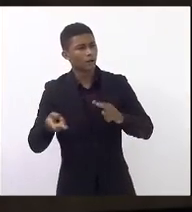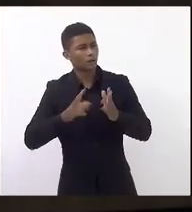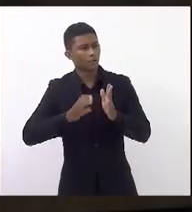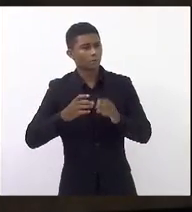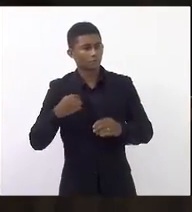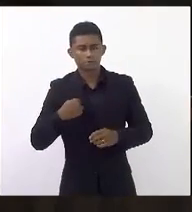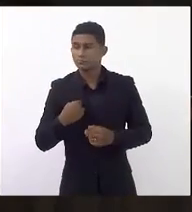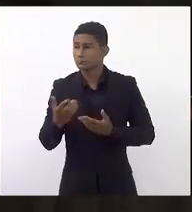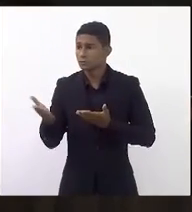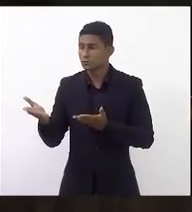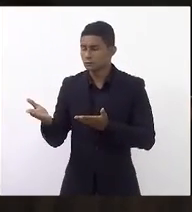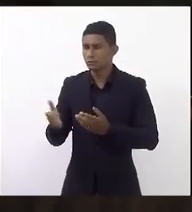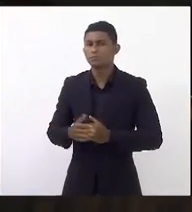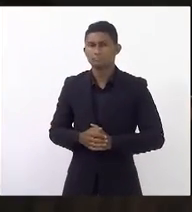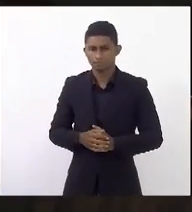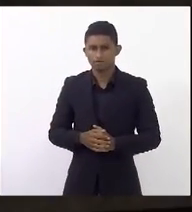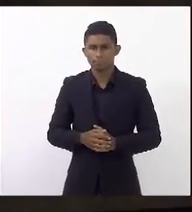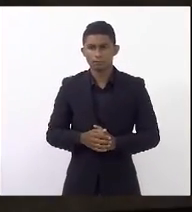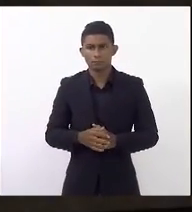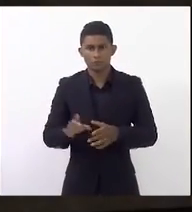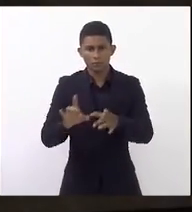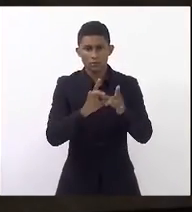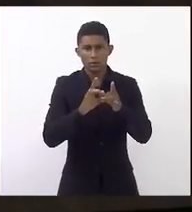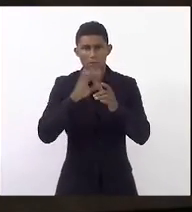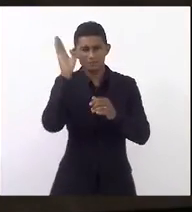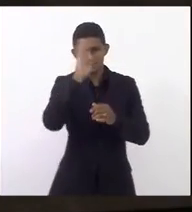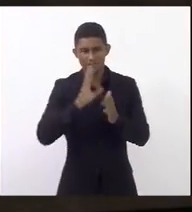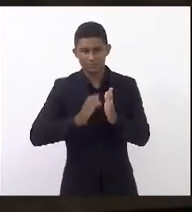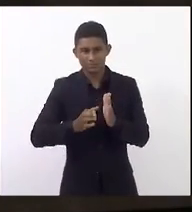Deputado Canela. Encaminhar pelo União Brasil, voto sim.